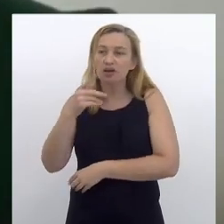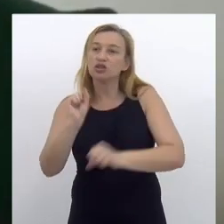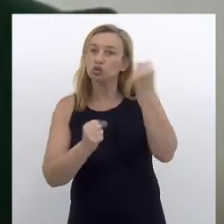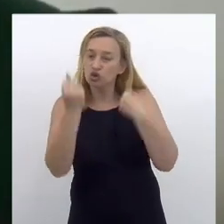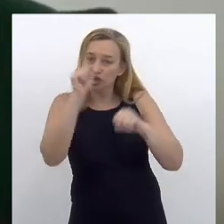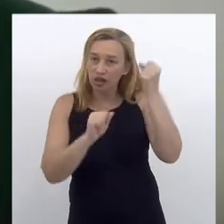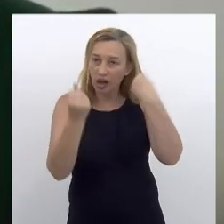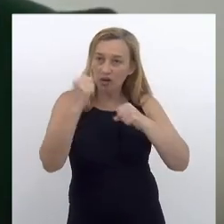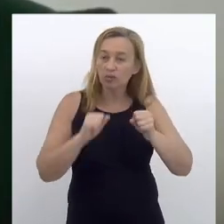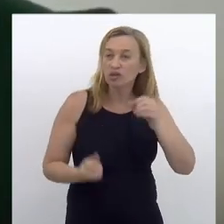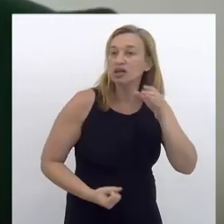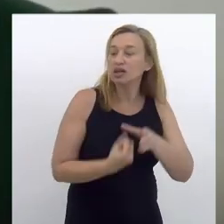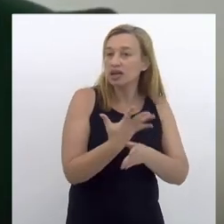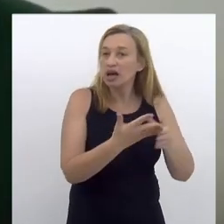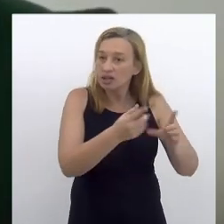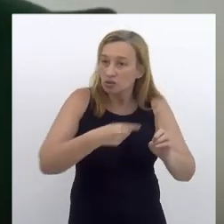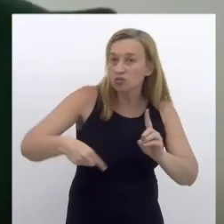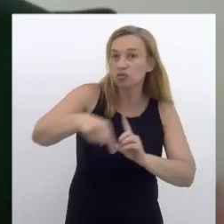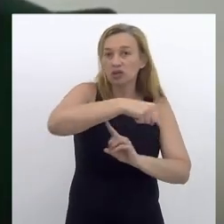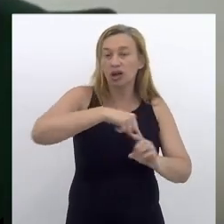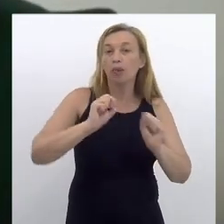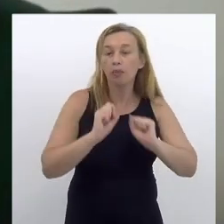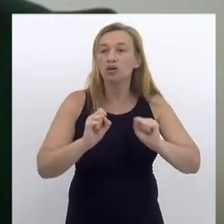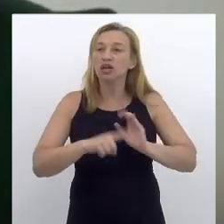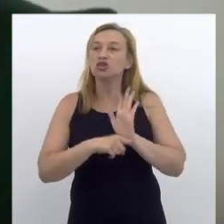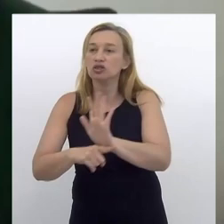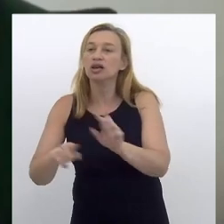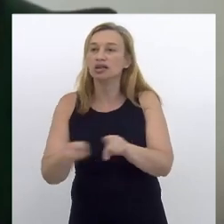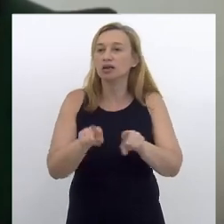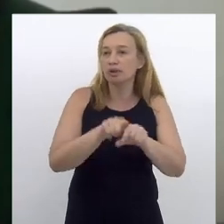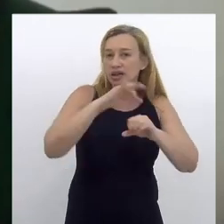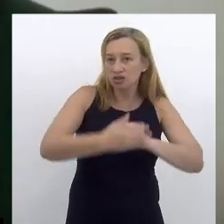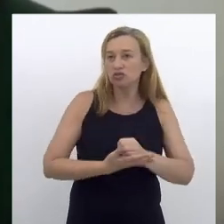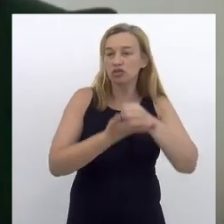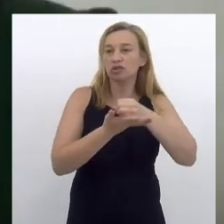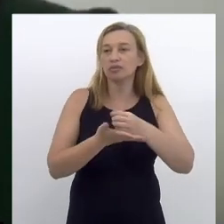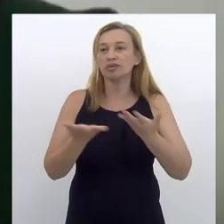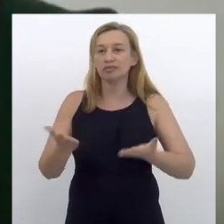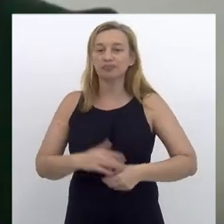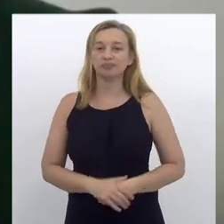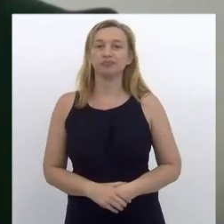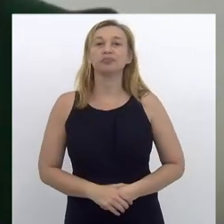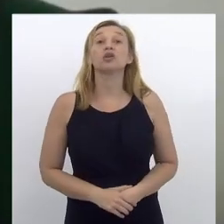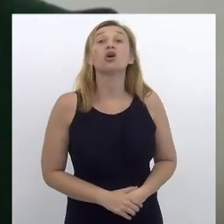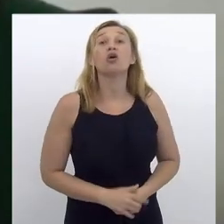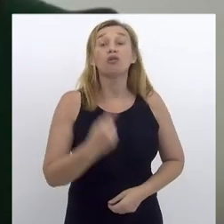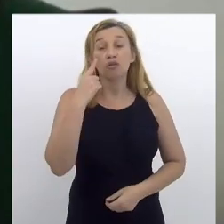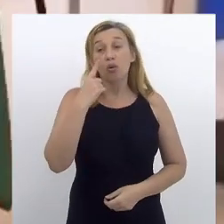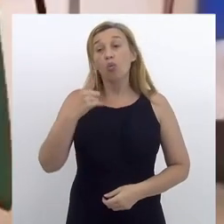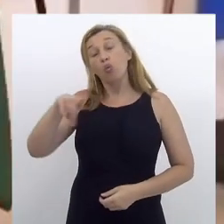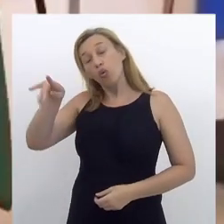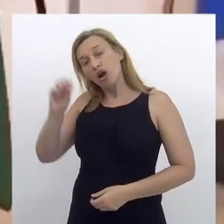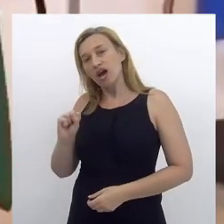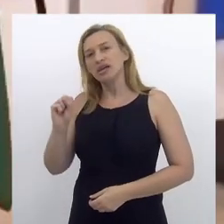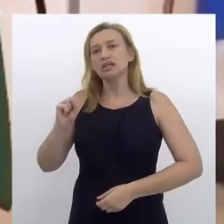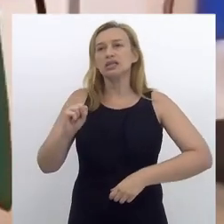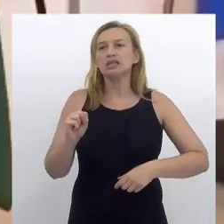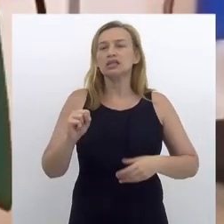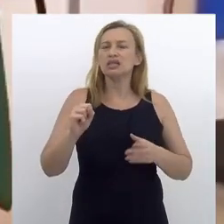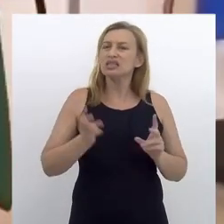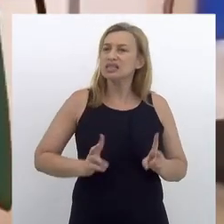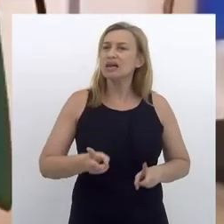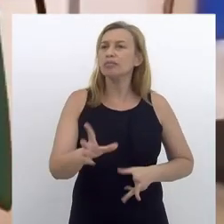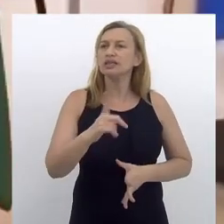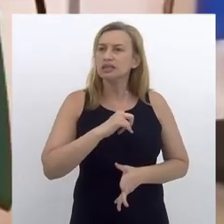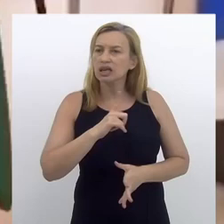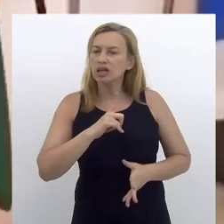nas matrizes industriais que podem ser construídas em torno dela, pode ajudar também nessa questão da sustentabilidade. Olha, o gás